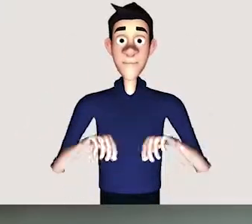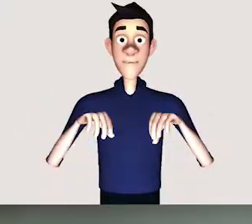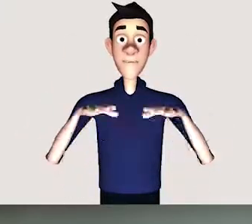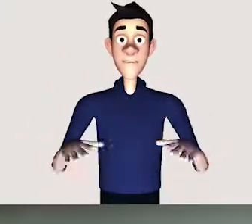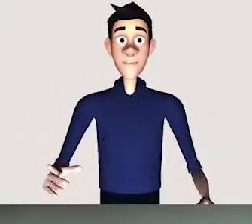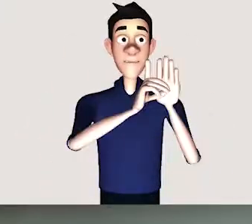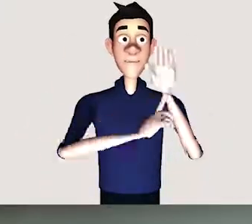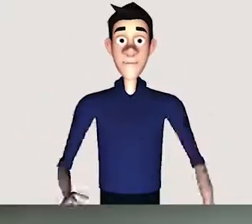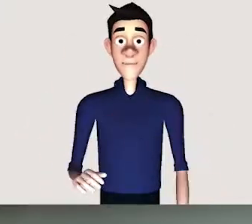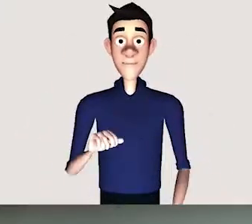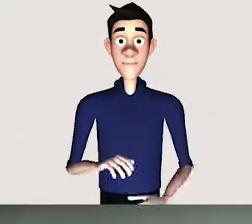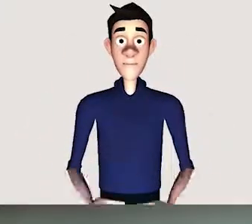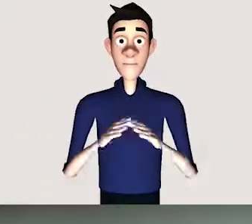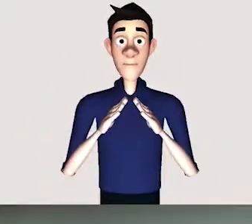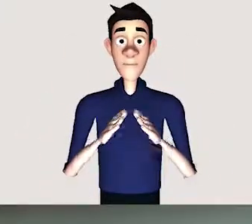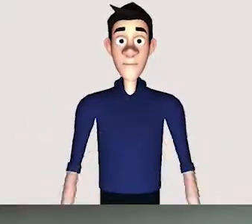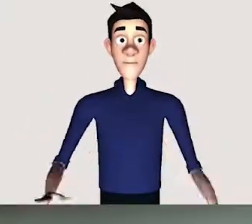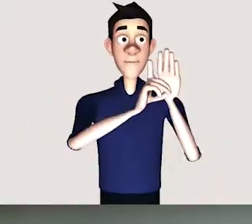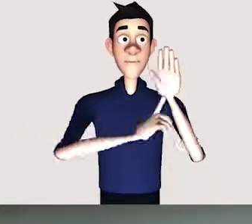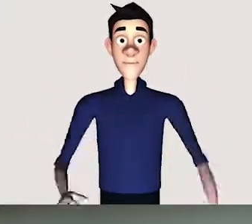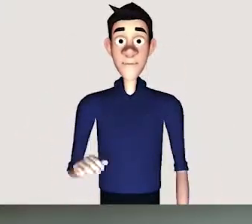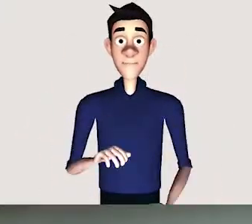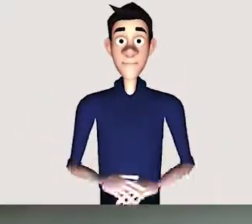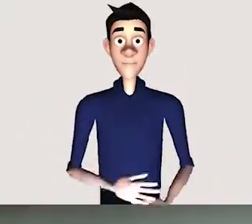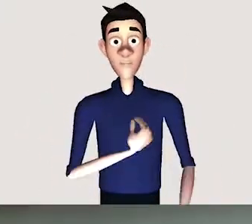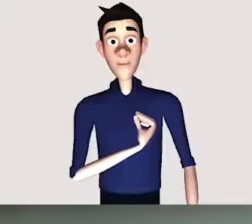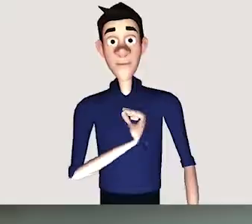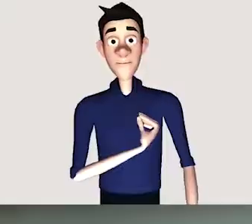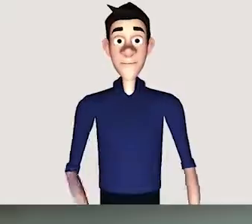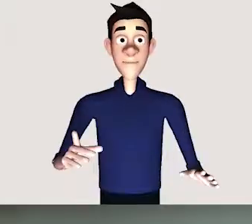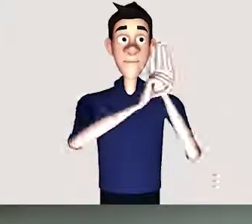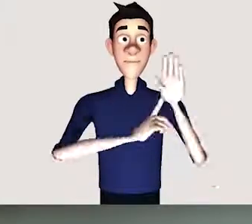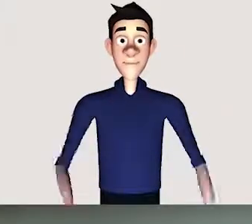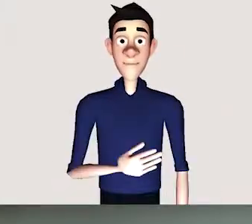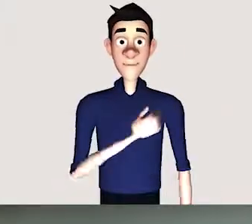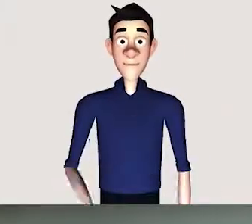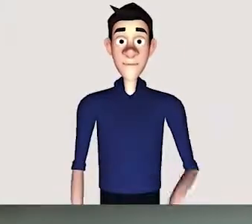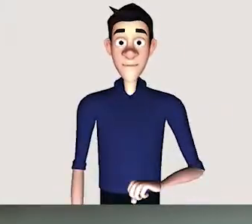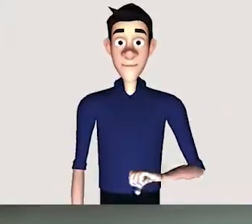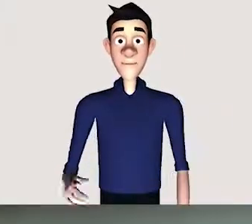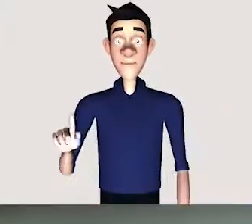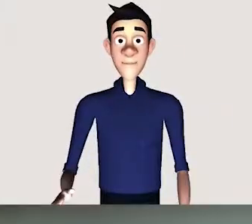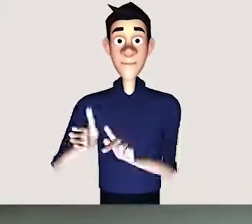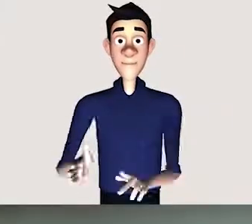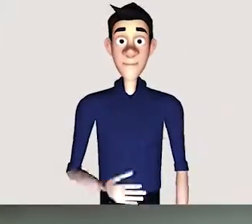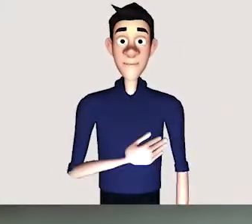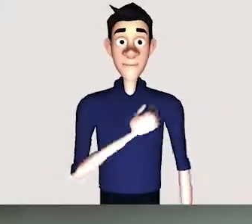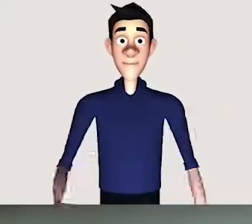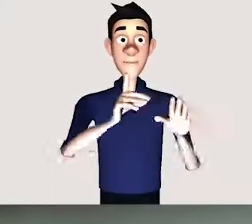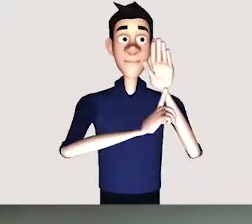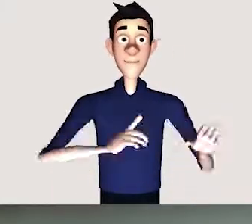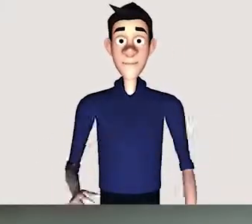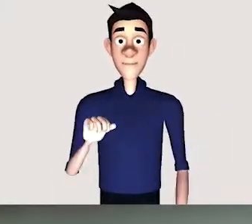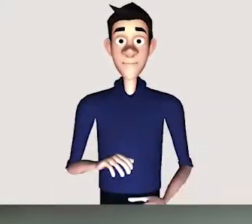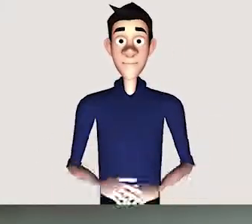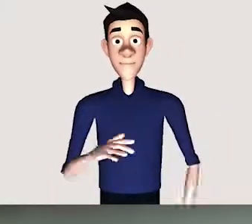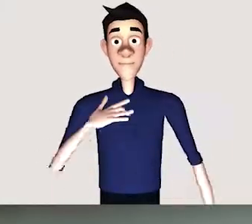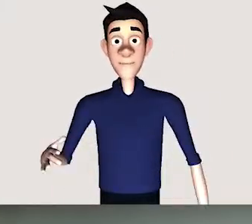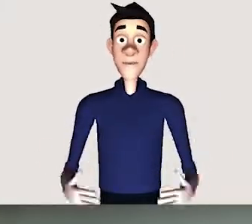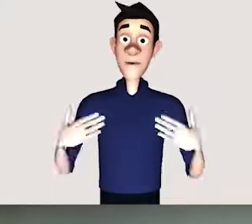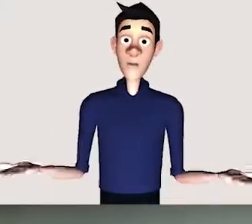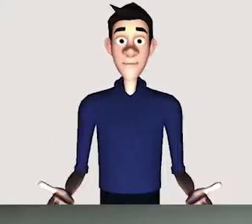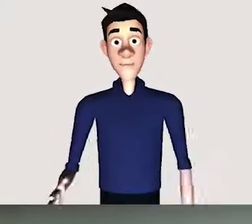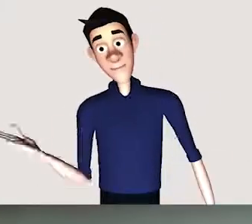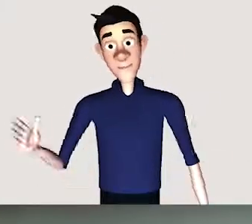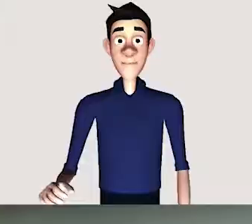são aspectos importantes que não são alheios aos museus, ou não são alheios, pelo menos, a museus desse